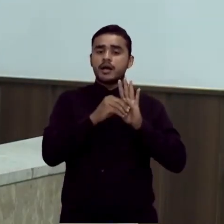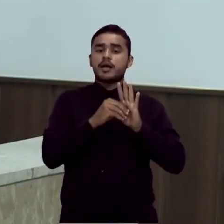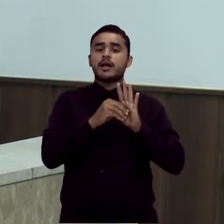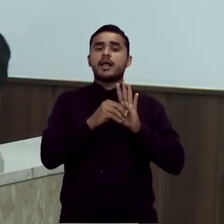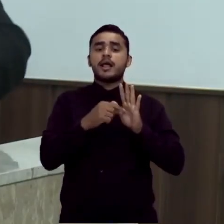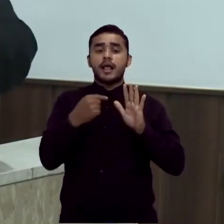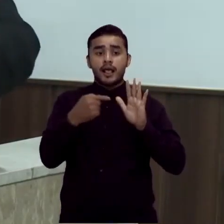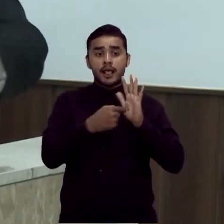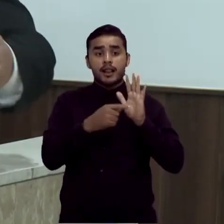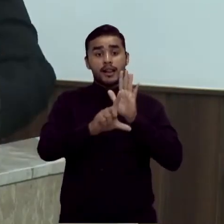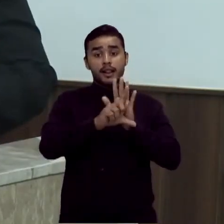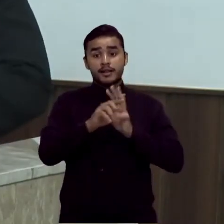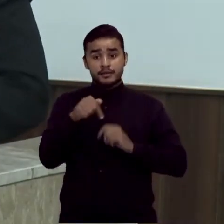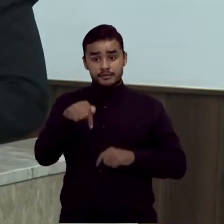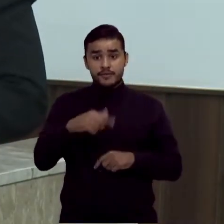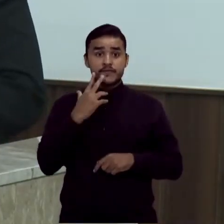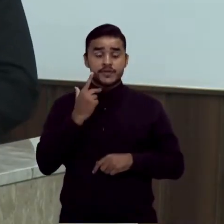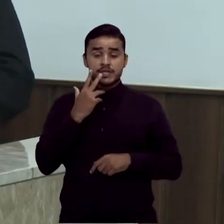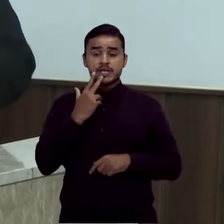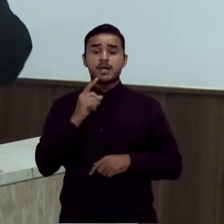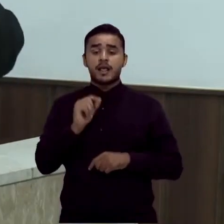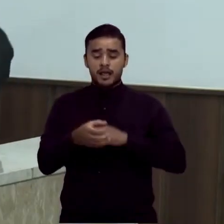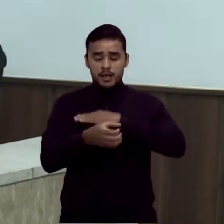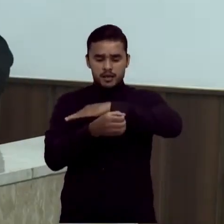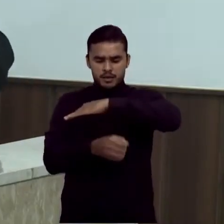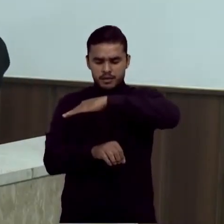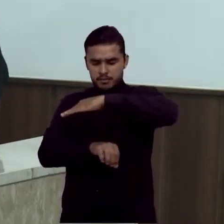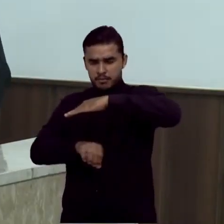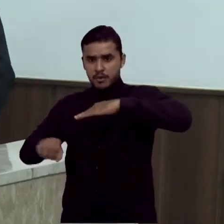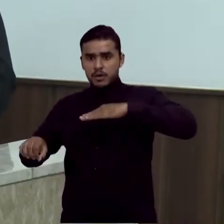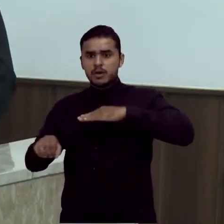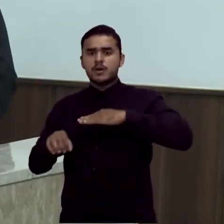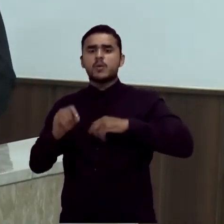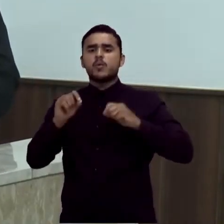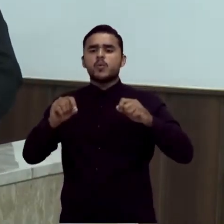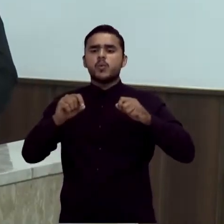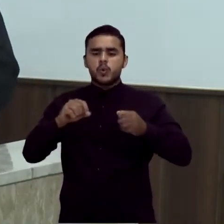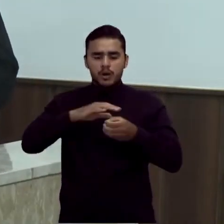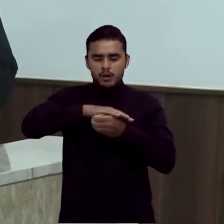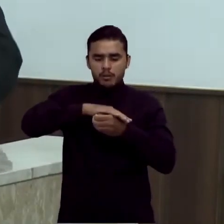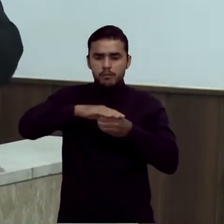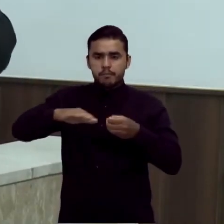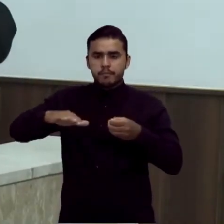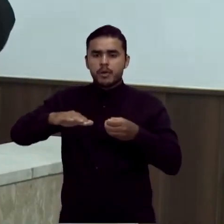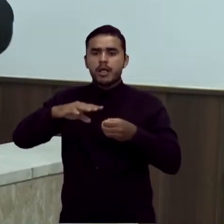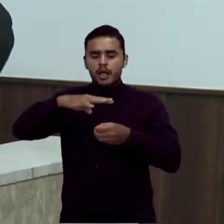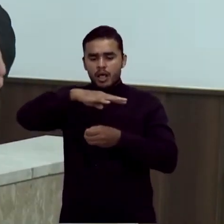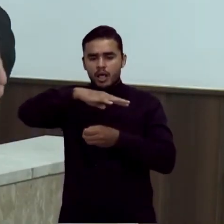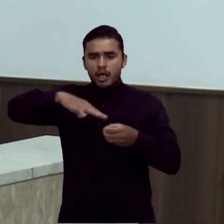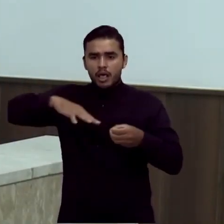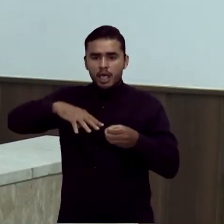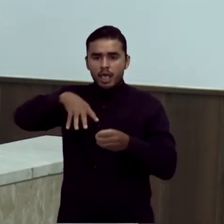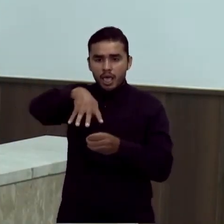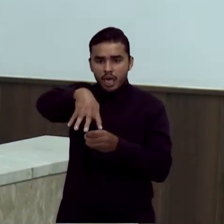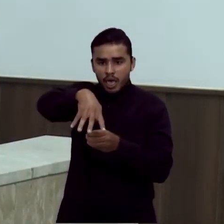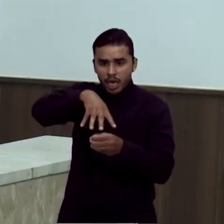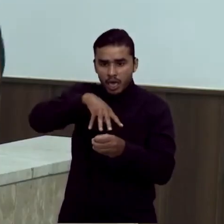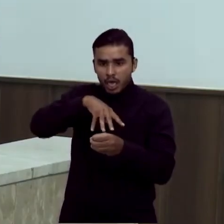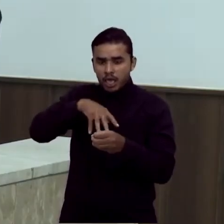lobo inteligente, que é, na verdade, um suporte com a tampa removível para que